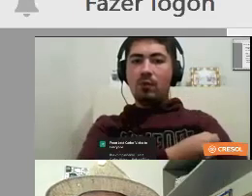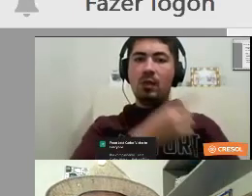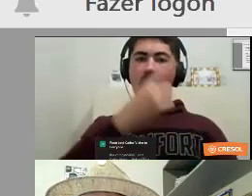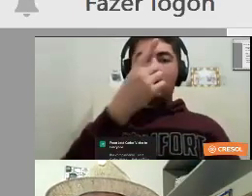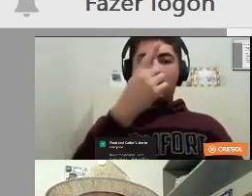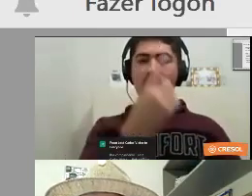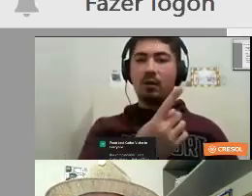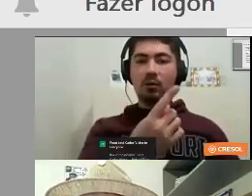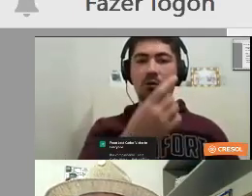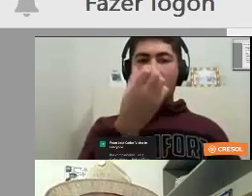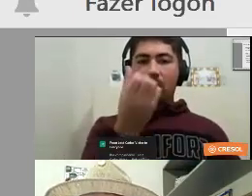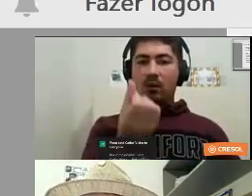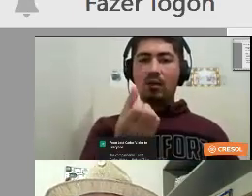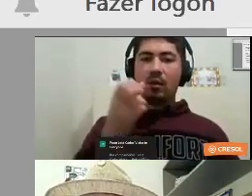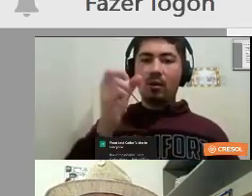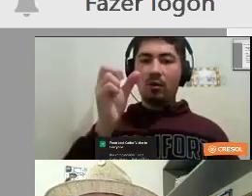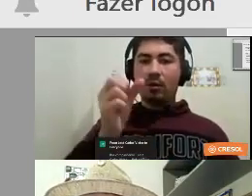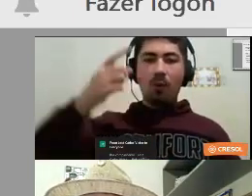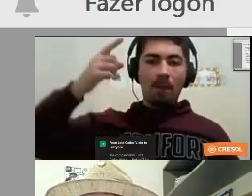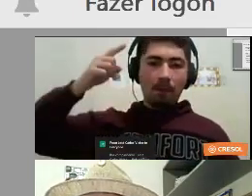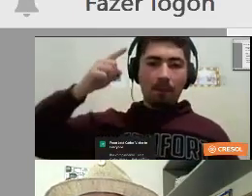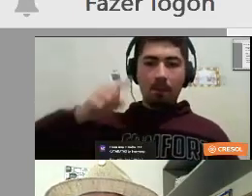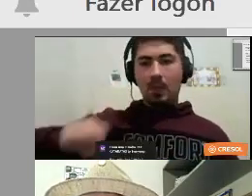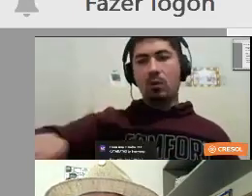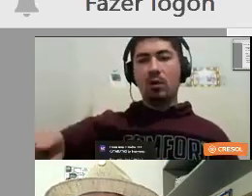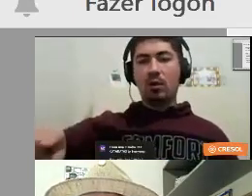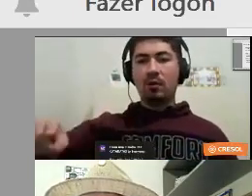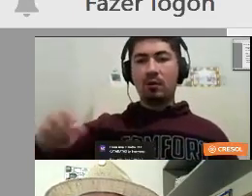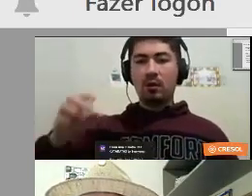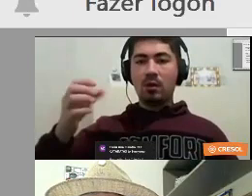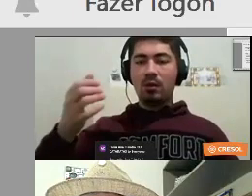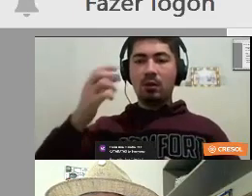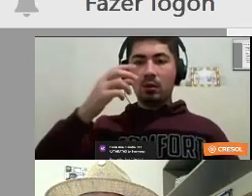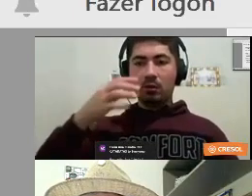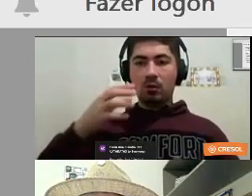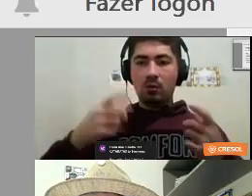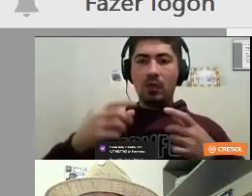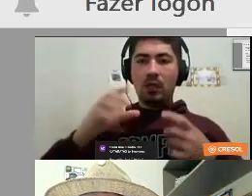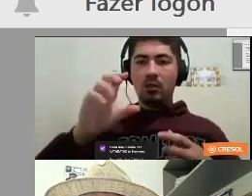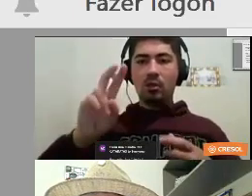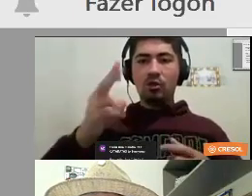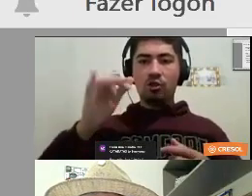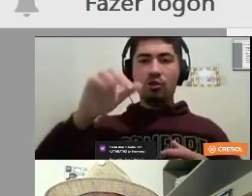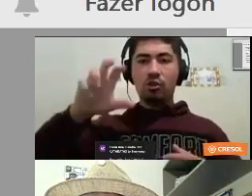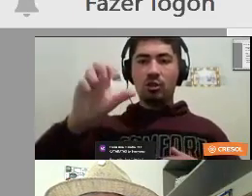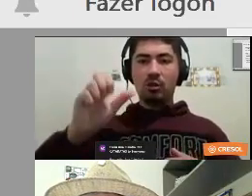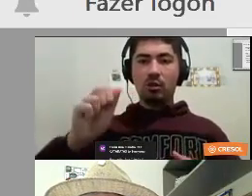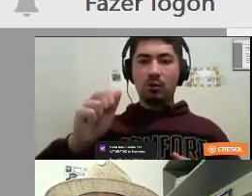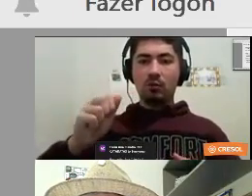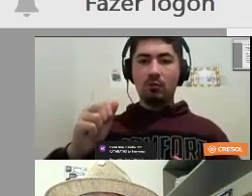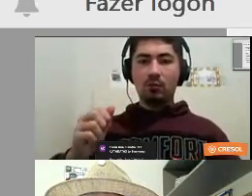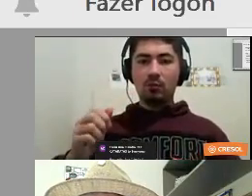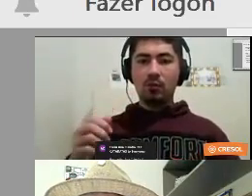uma ideia para os rotarianos, para capacitar os rotarianos em países livres da polio a